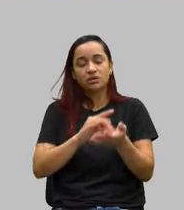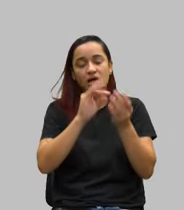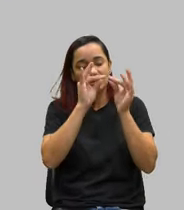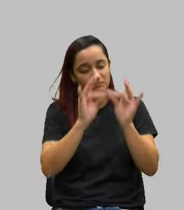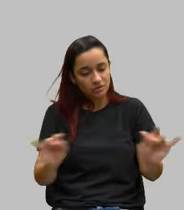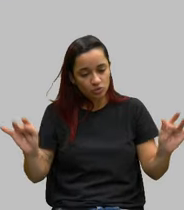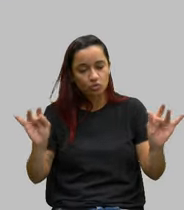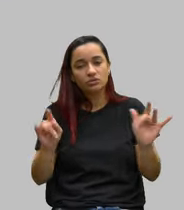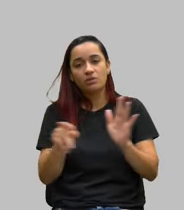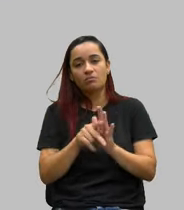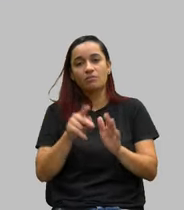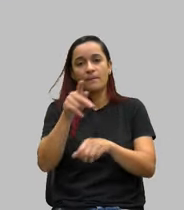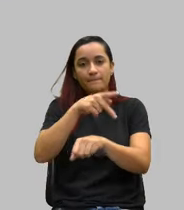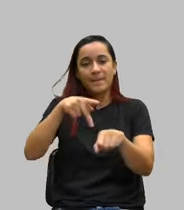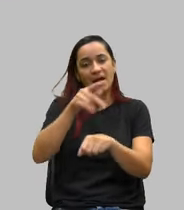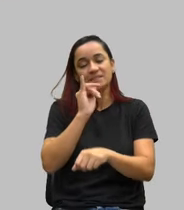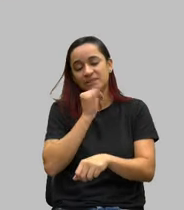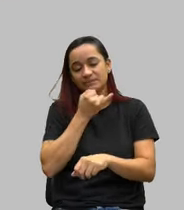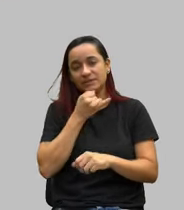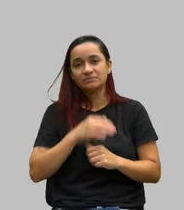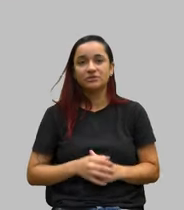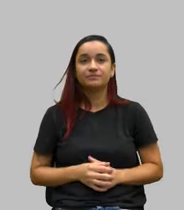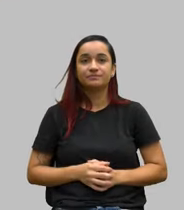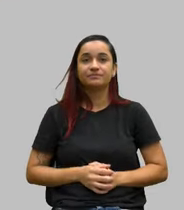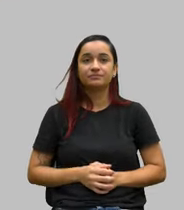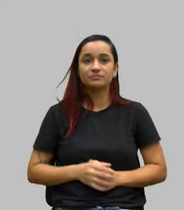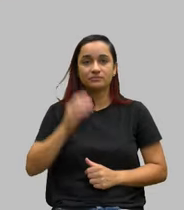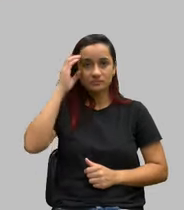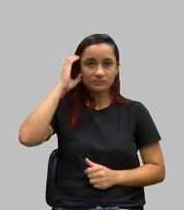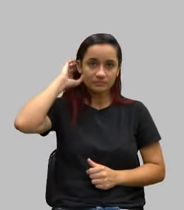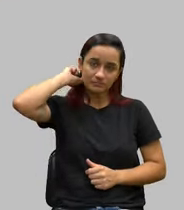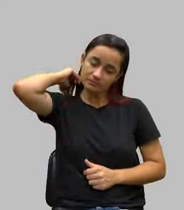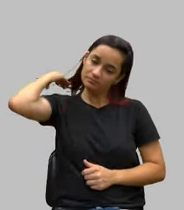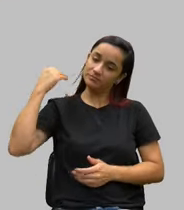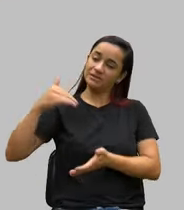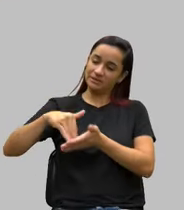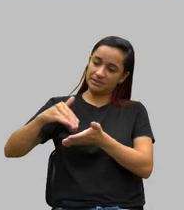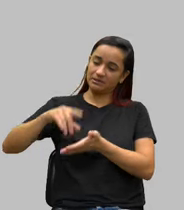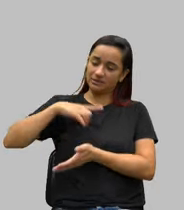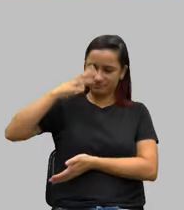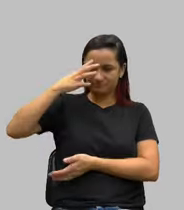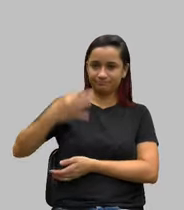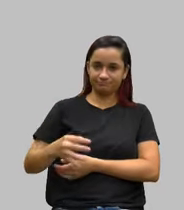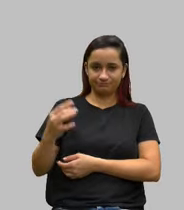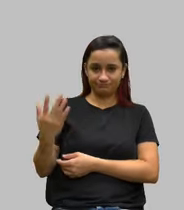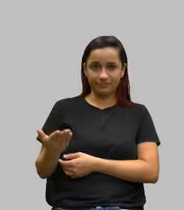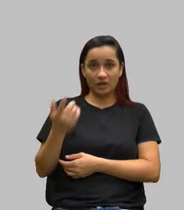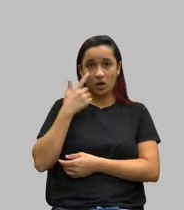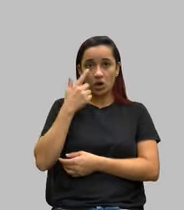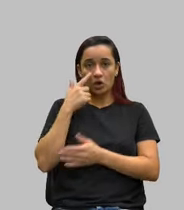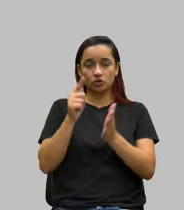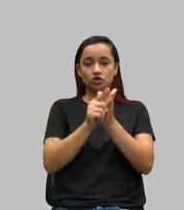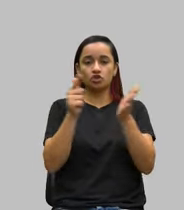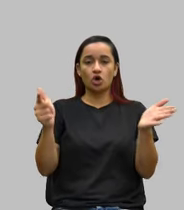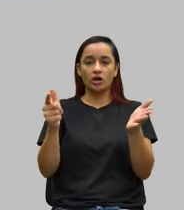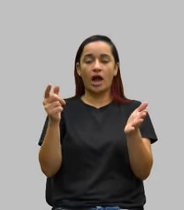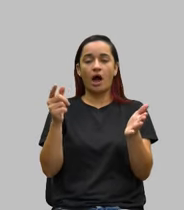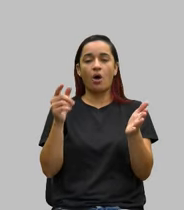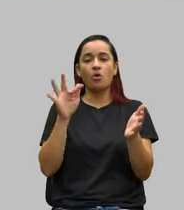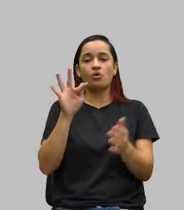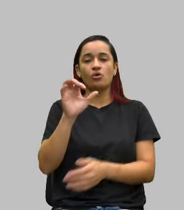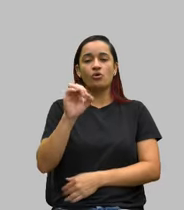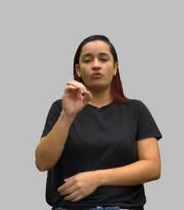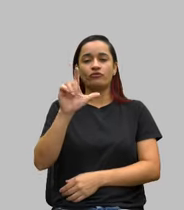completa do país aí infelizmente secretário tem razão aqui ó é a matéria aqui da Folha de São Paulo quantidade de